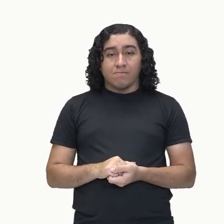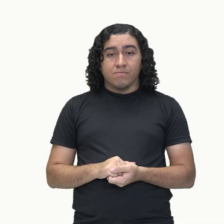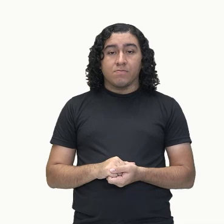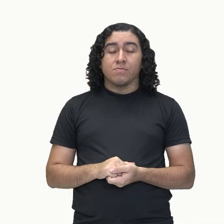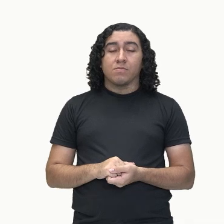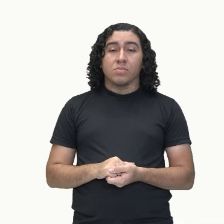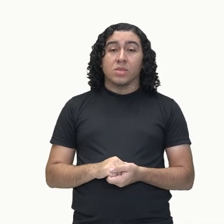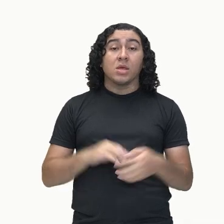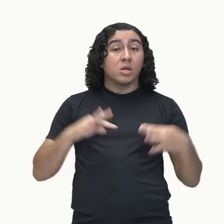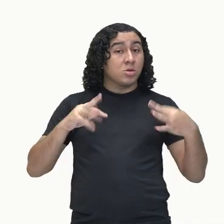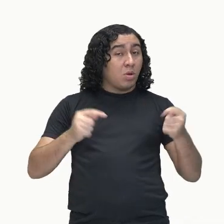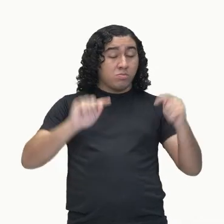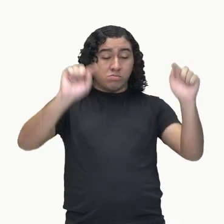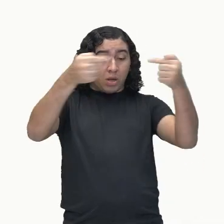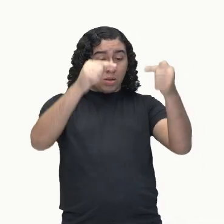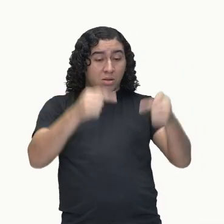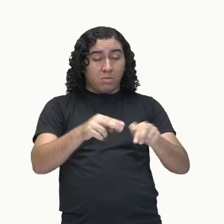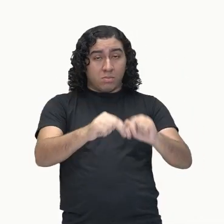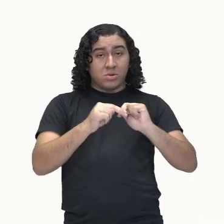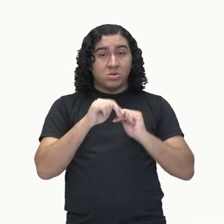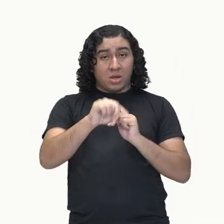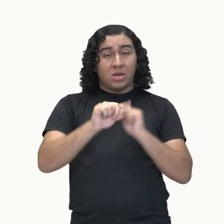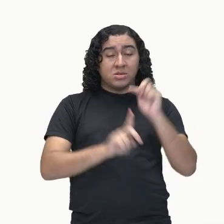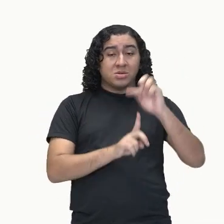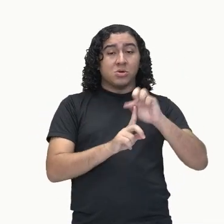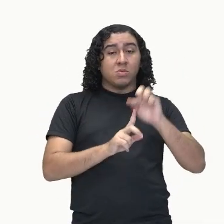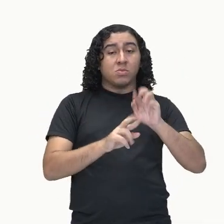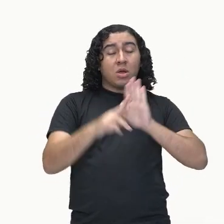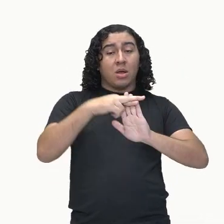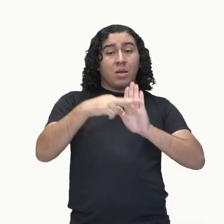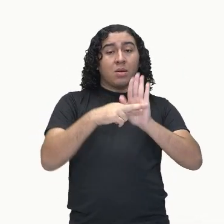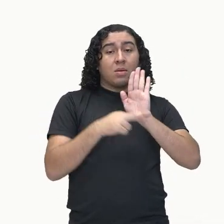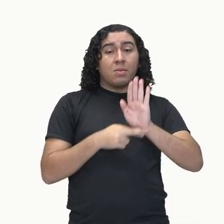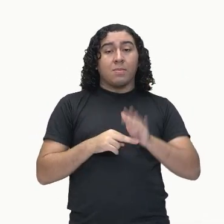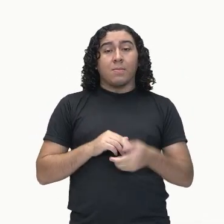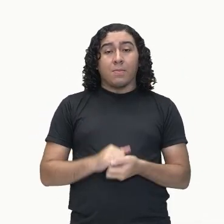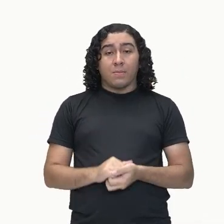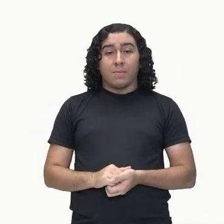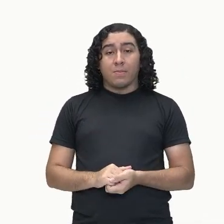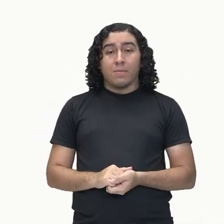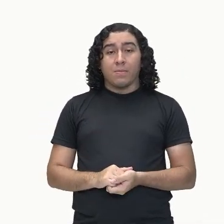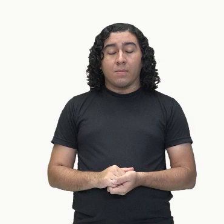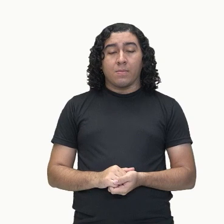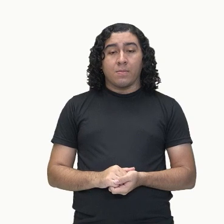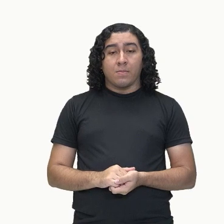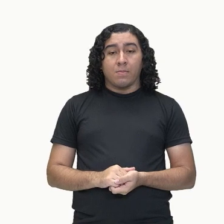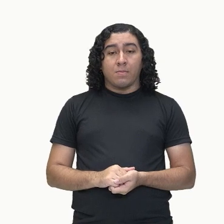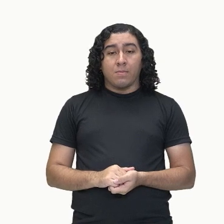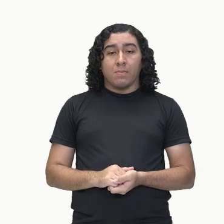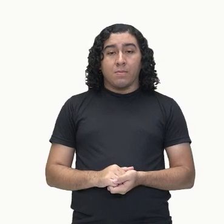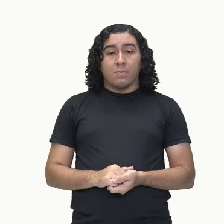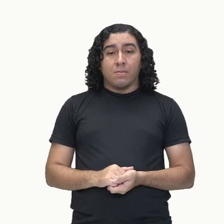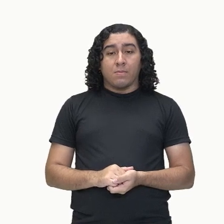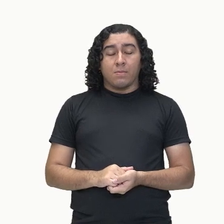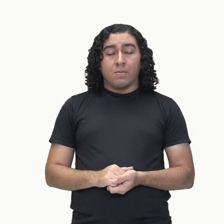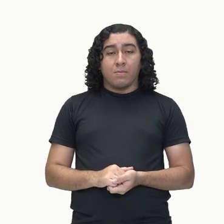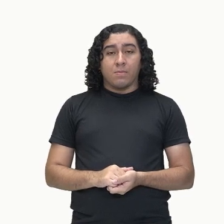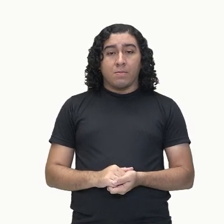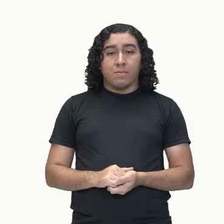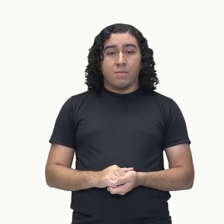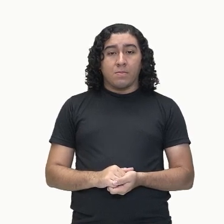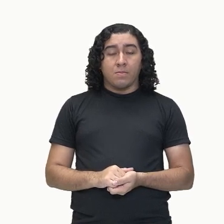pessoas por isso é um verbo irregular eu faria no espanhol jo Aria tu